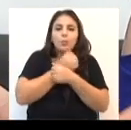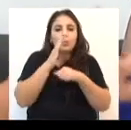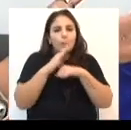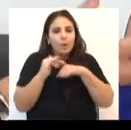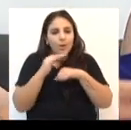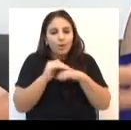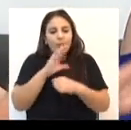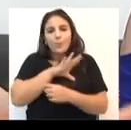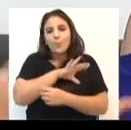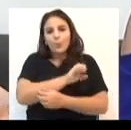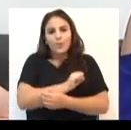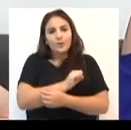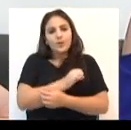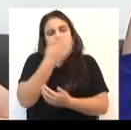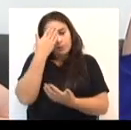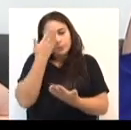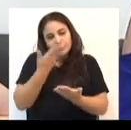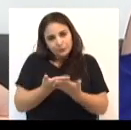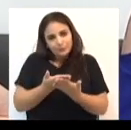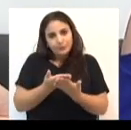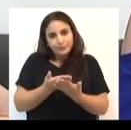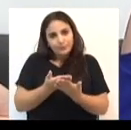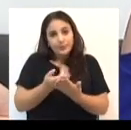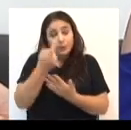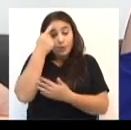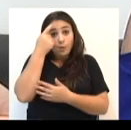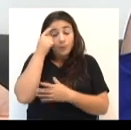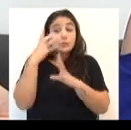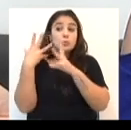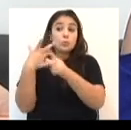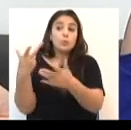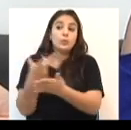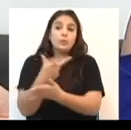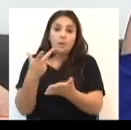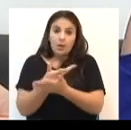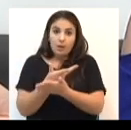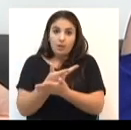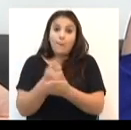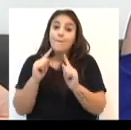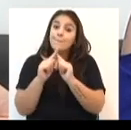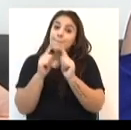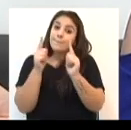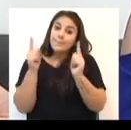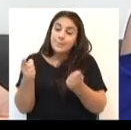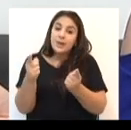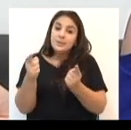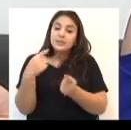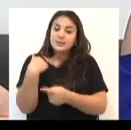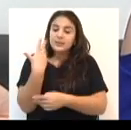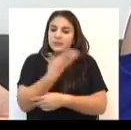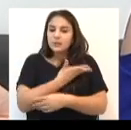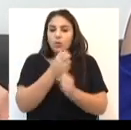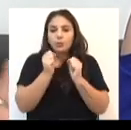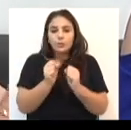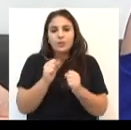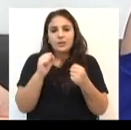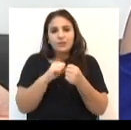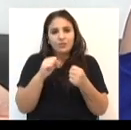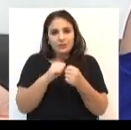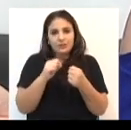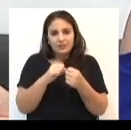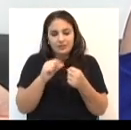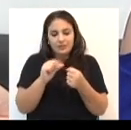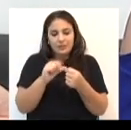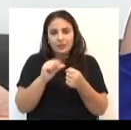afeto, o amor. Eu acredito muito nisso. Eu penso que todo mundo erra. mas que em nós, podendo